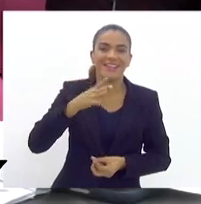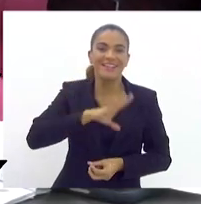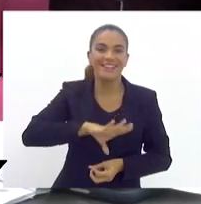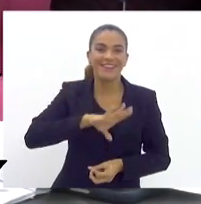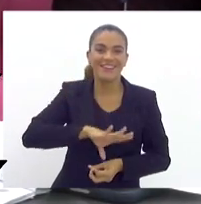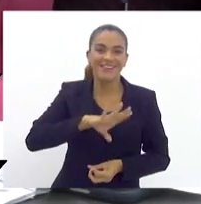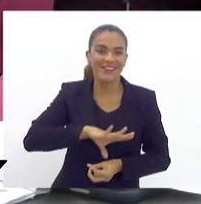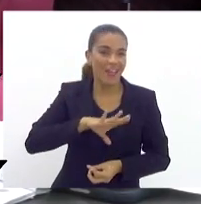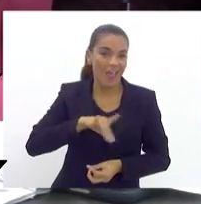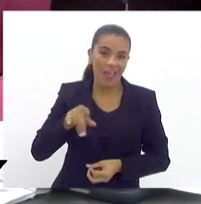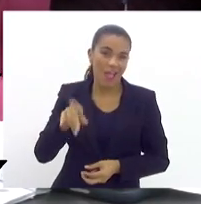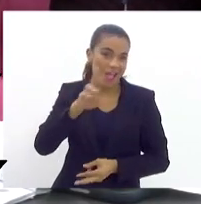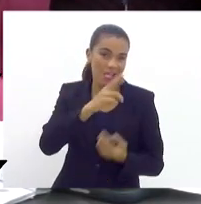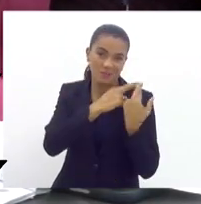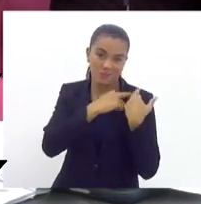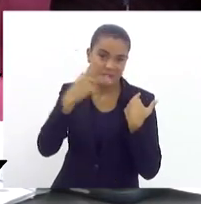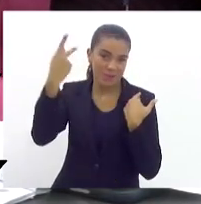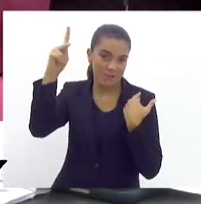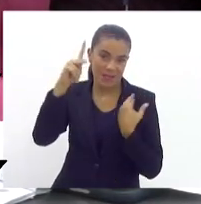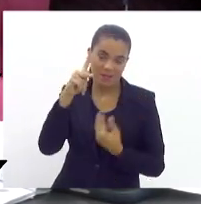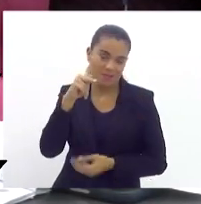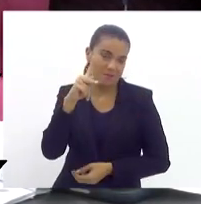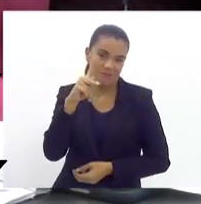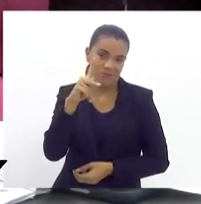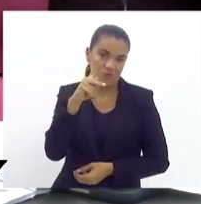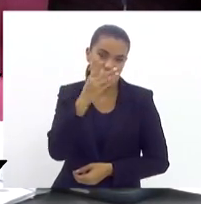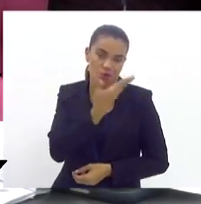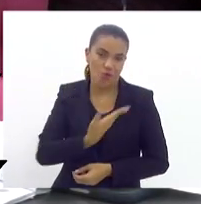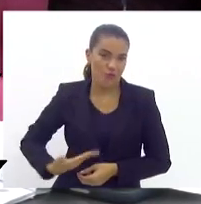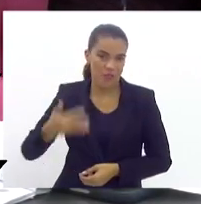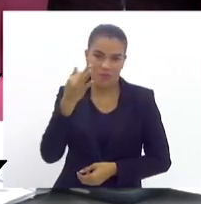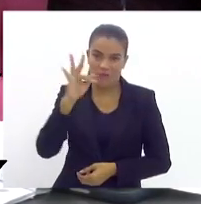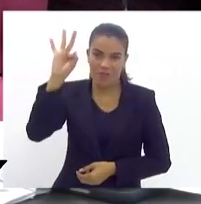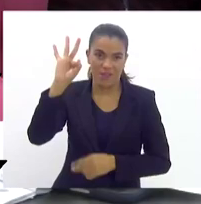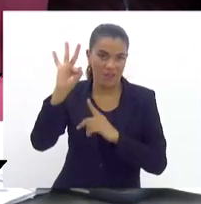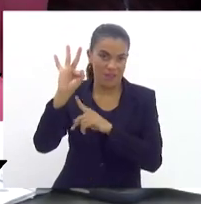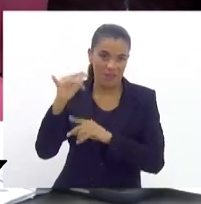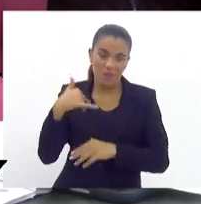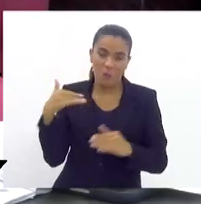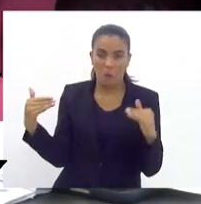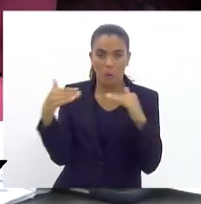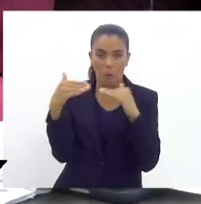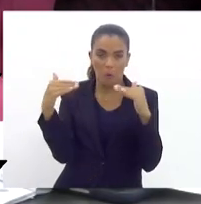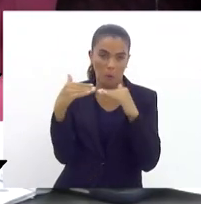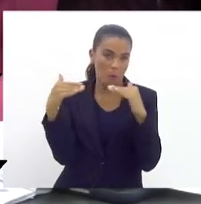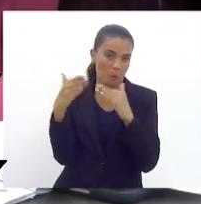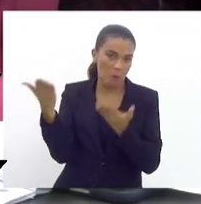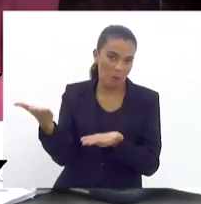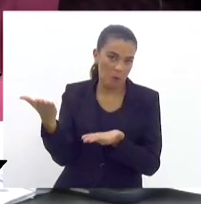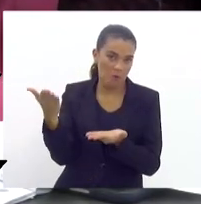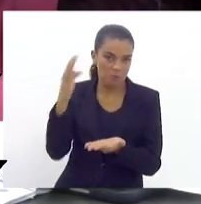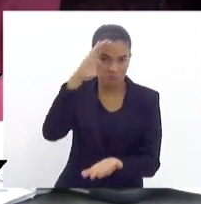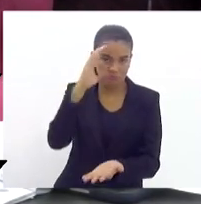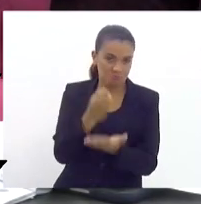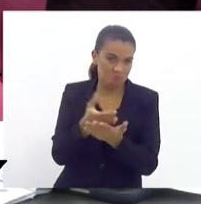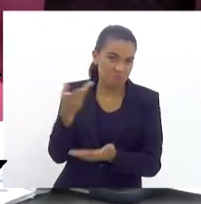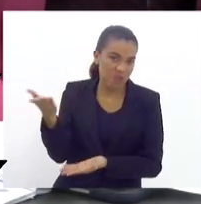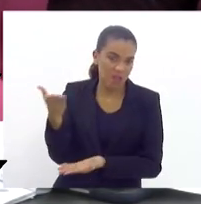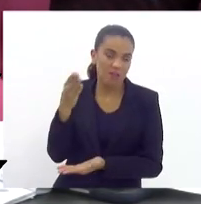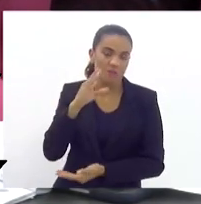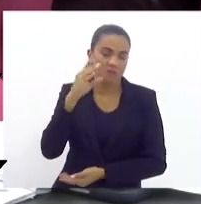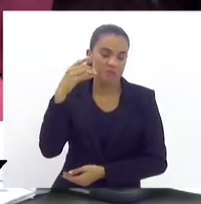portuguesa tem que ser da União. Então, estou concordando aqui com a tese da deputada